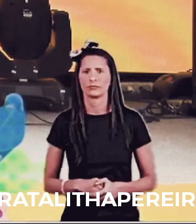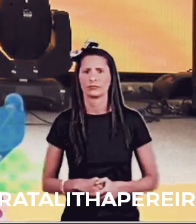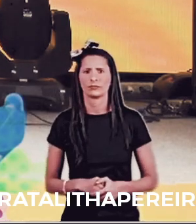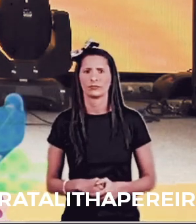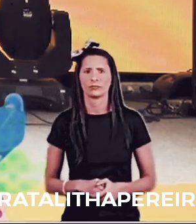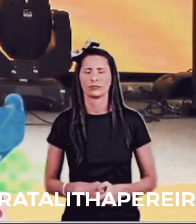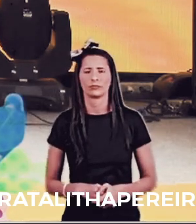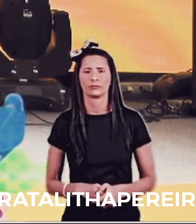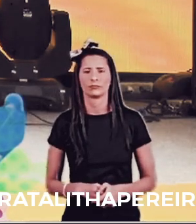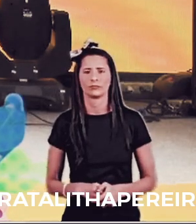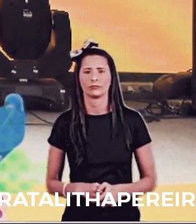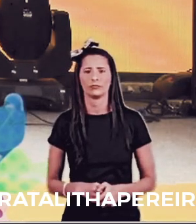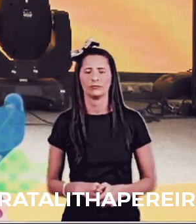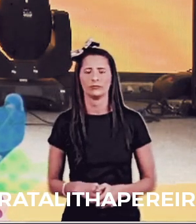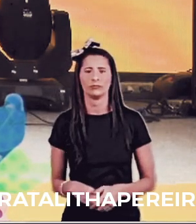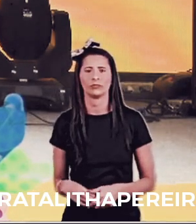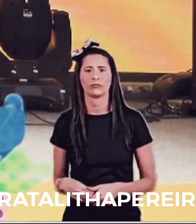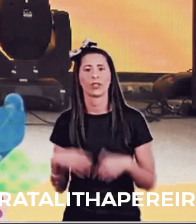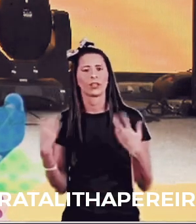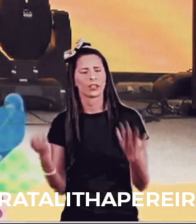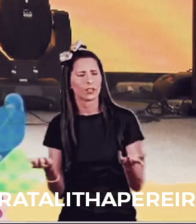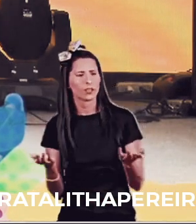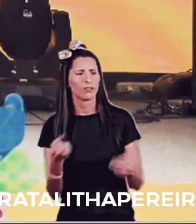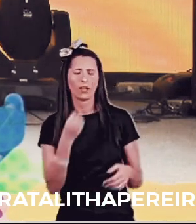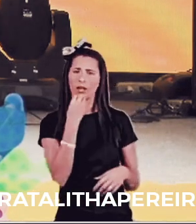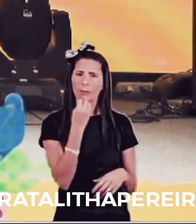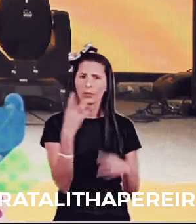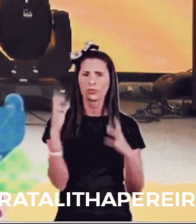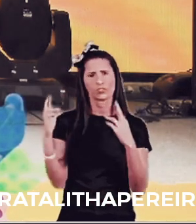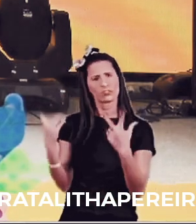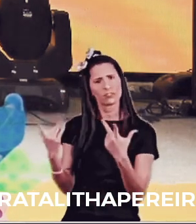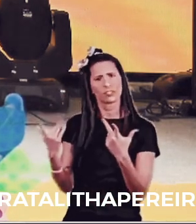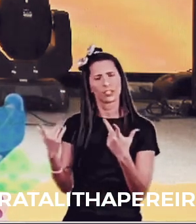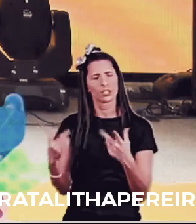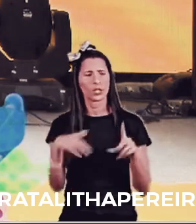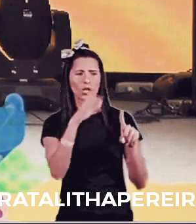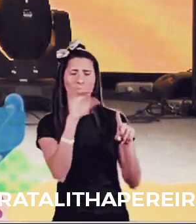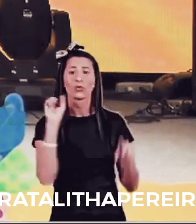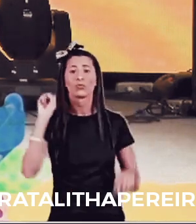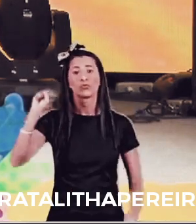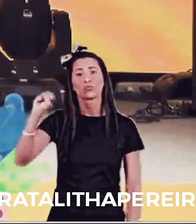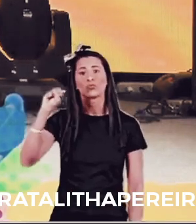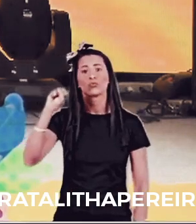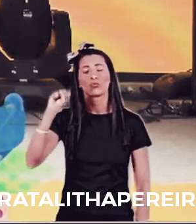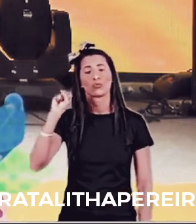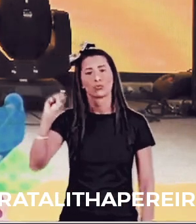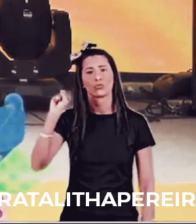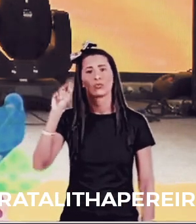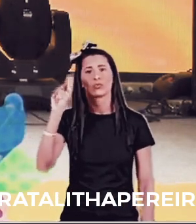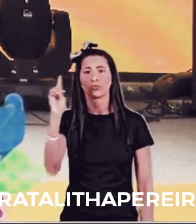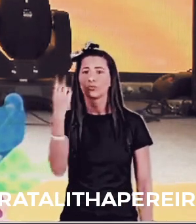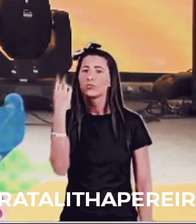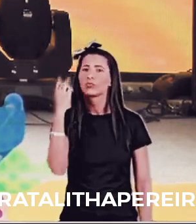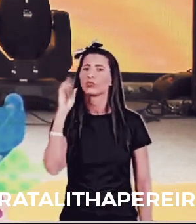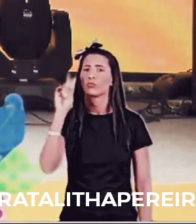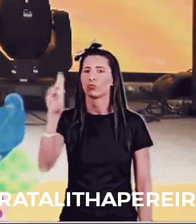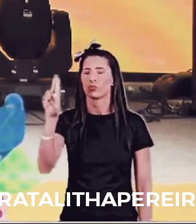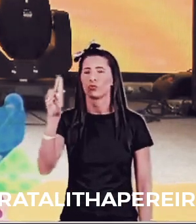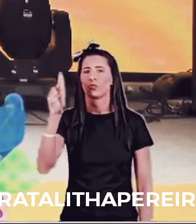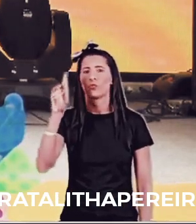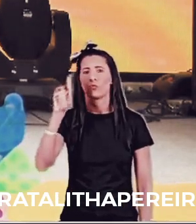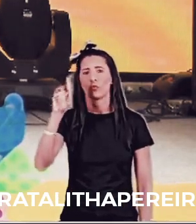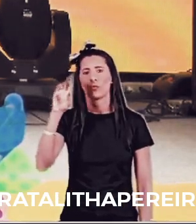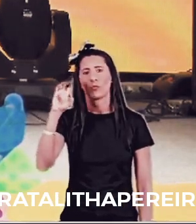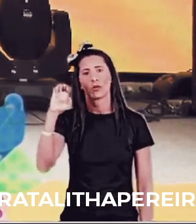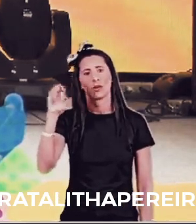bom ser diferente. Na realidade, as pessoas queriam gostar de Shrek. Não gostavam de Shrek simplesmente porque o coraçãozinho